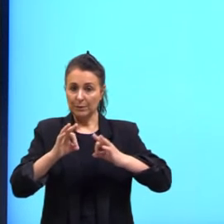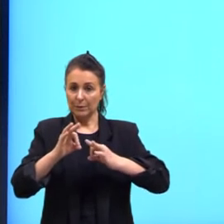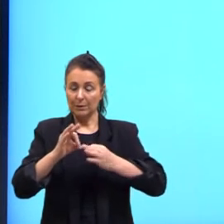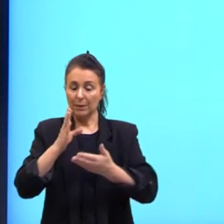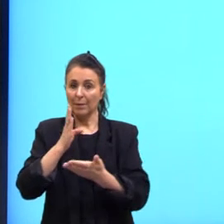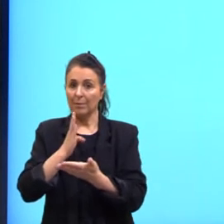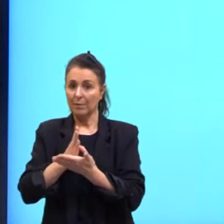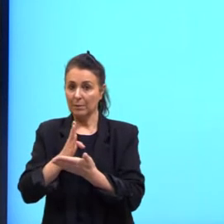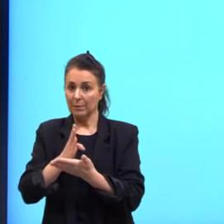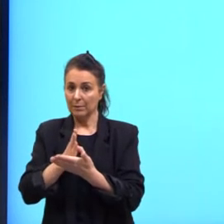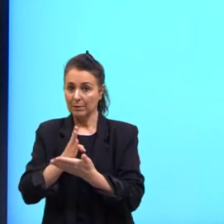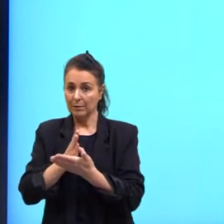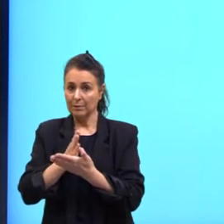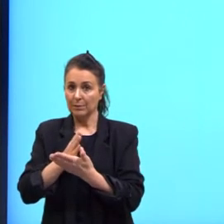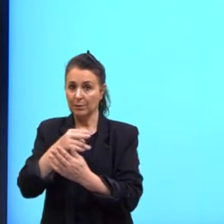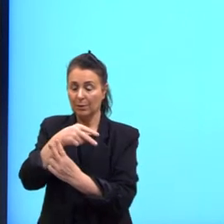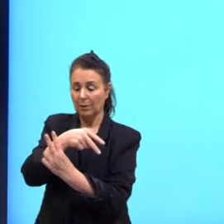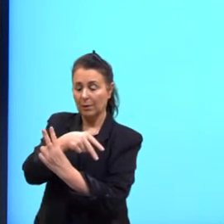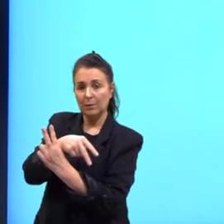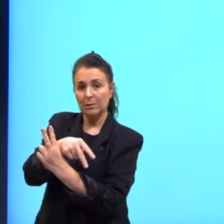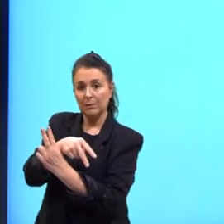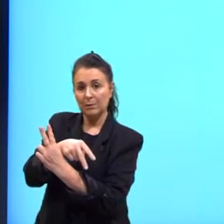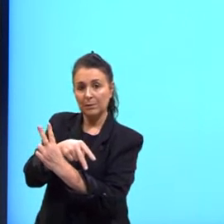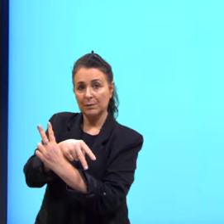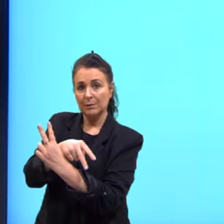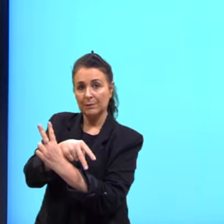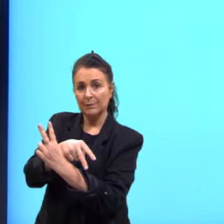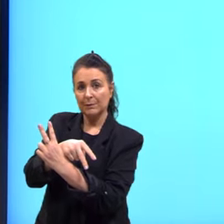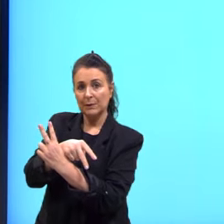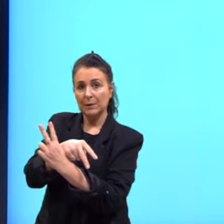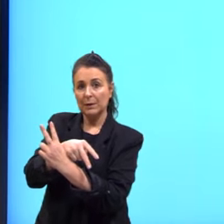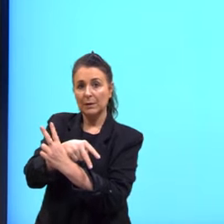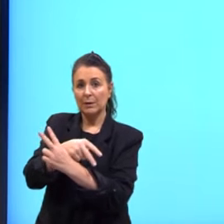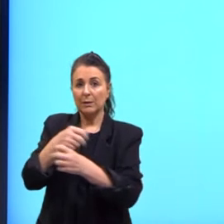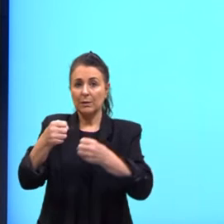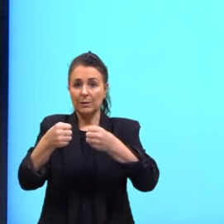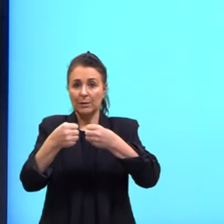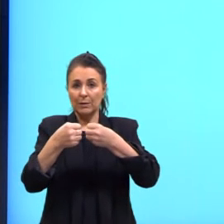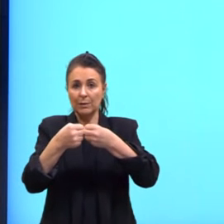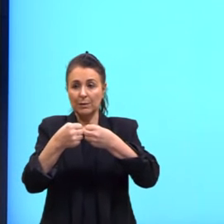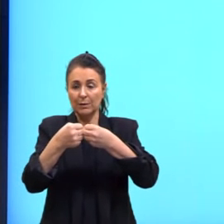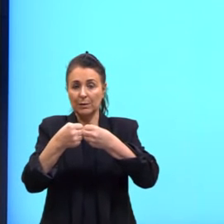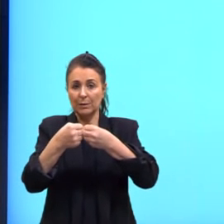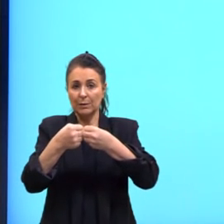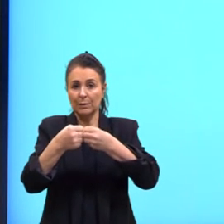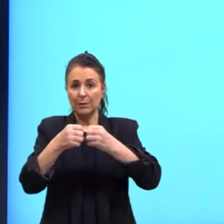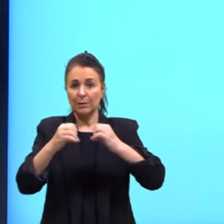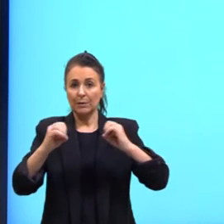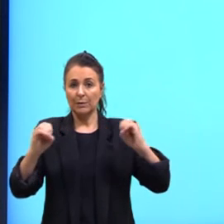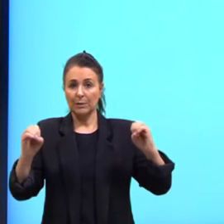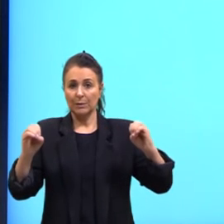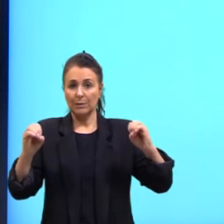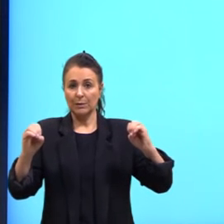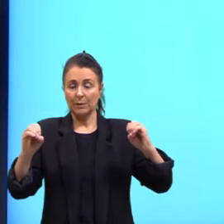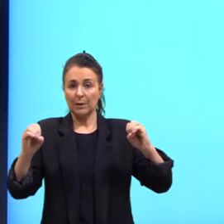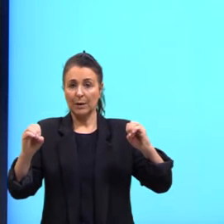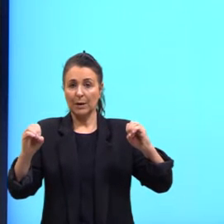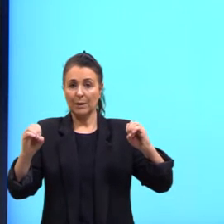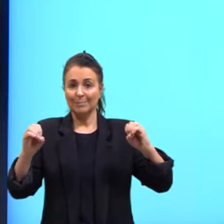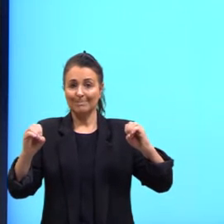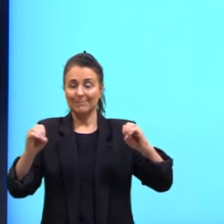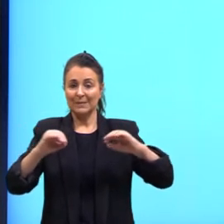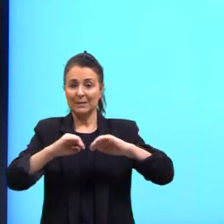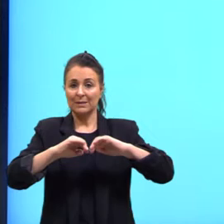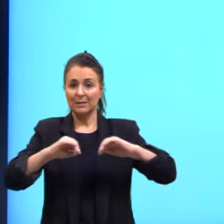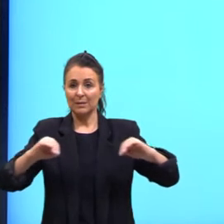metade bom então depois a Ana vai chegar e vai separar as cromátides-irmãs